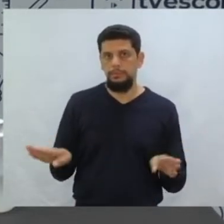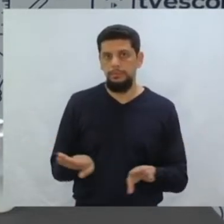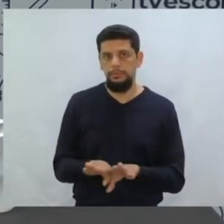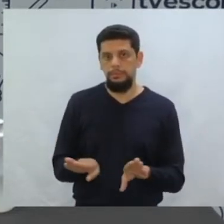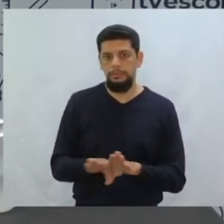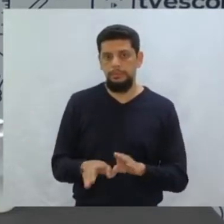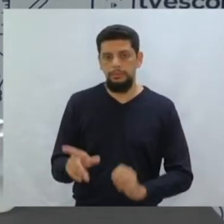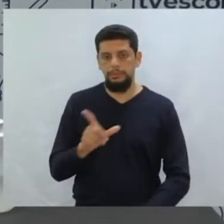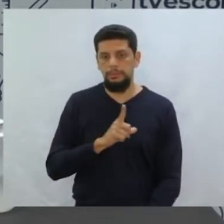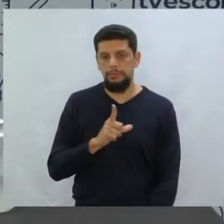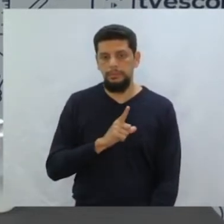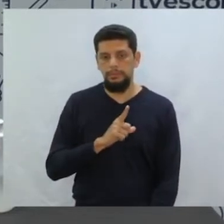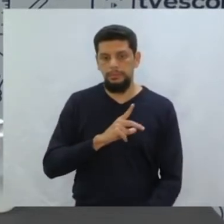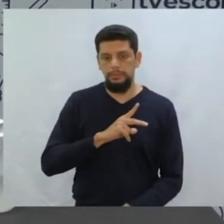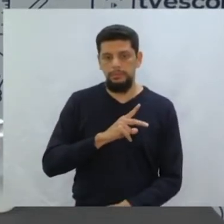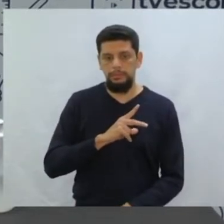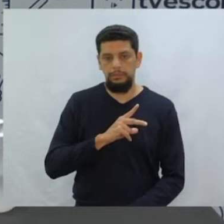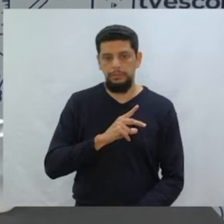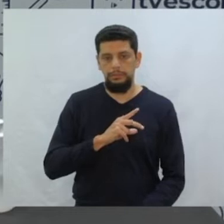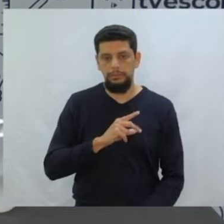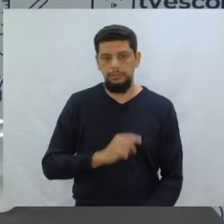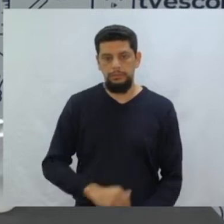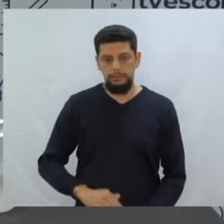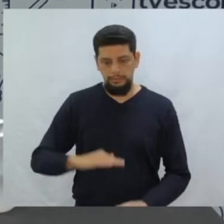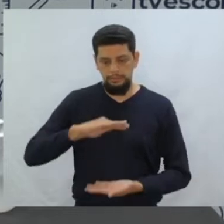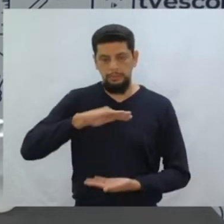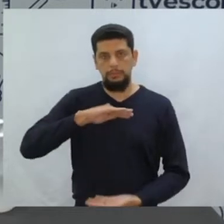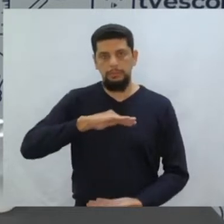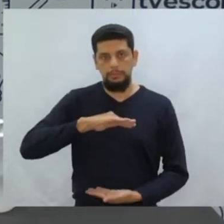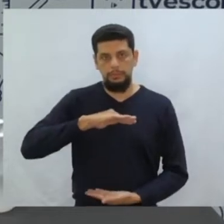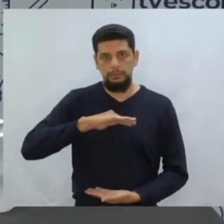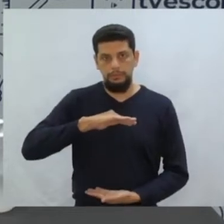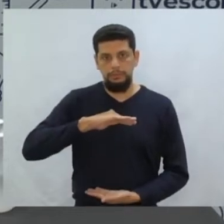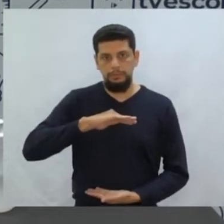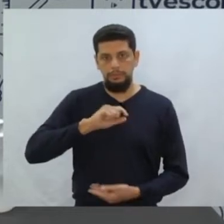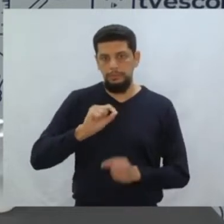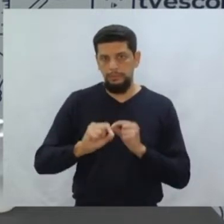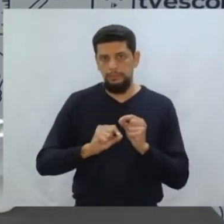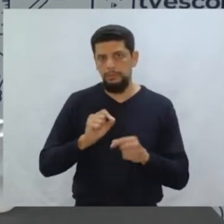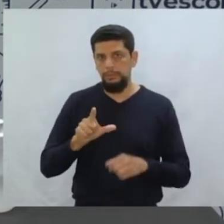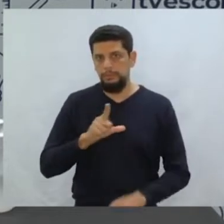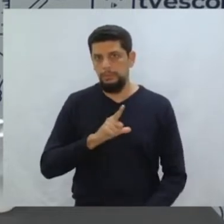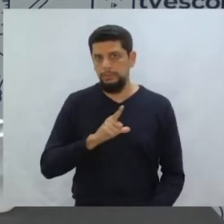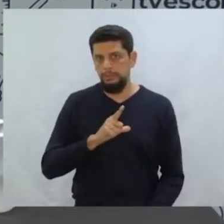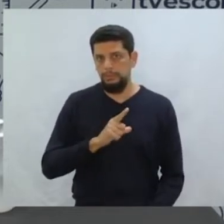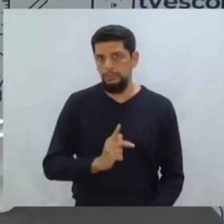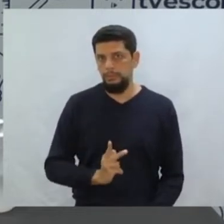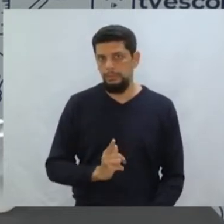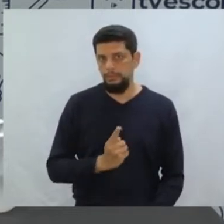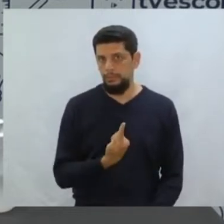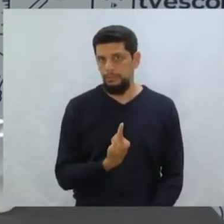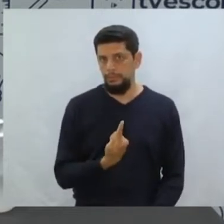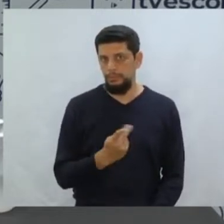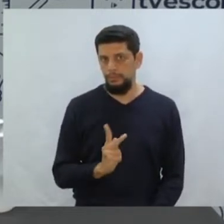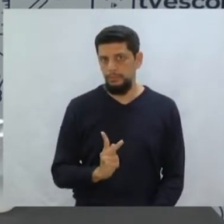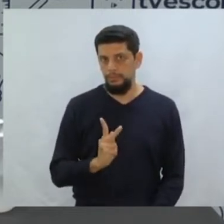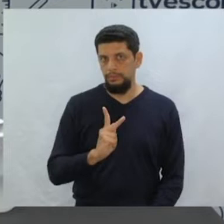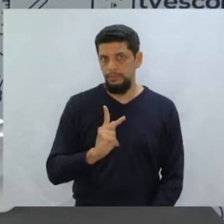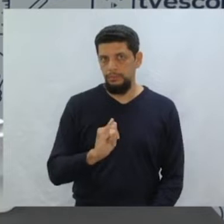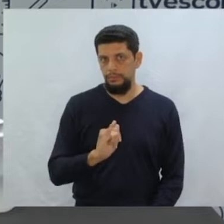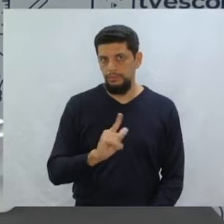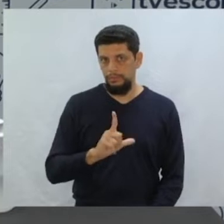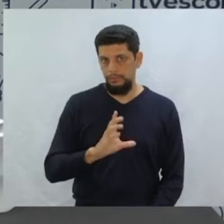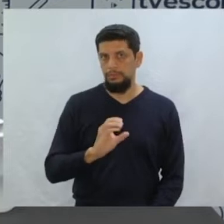quilo. E tem aqui também mais uma embalagem, olha só, que também tem